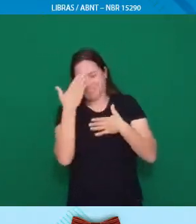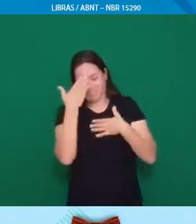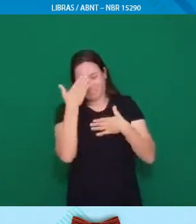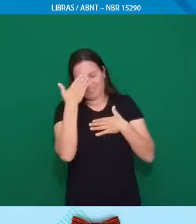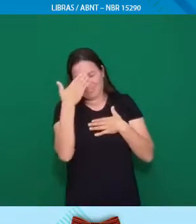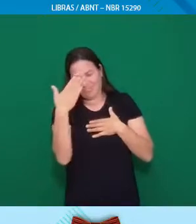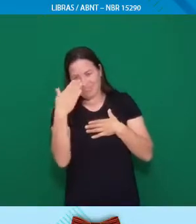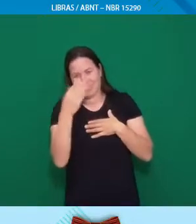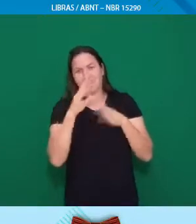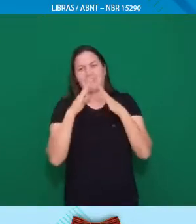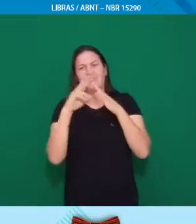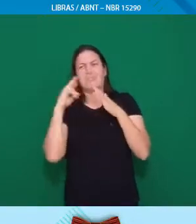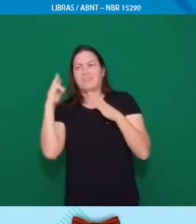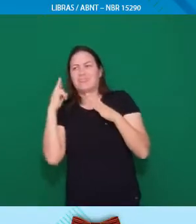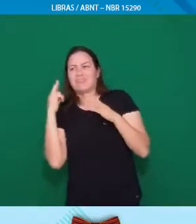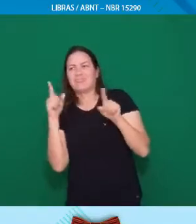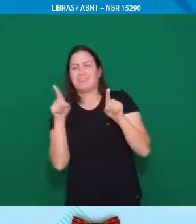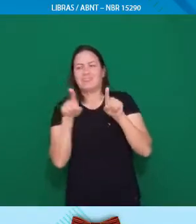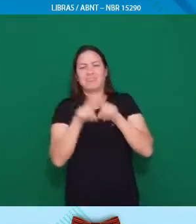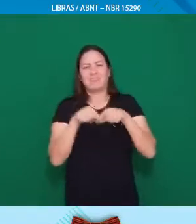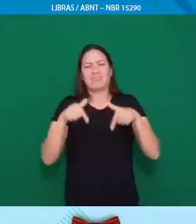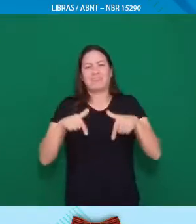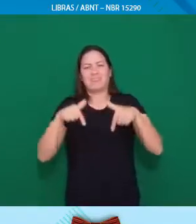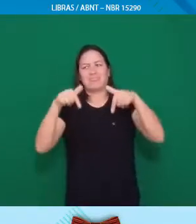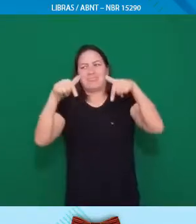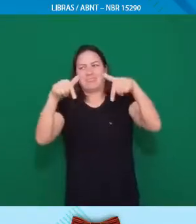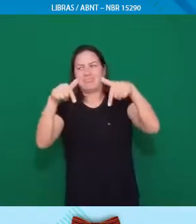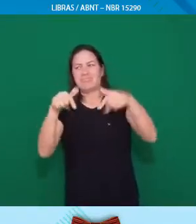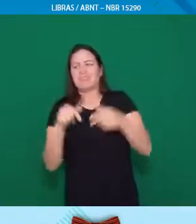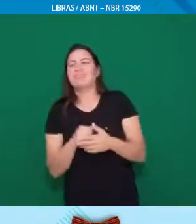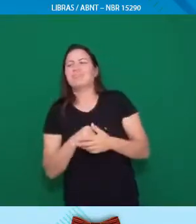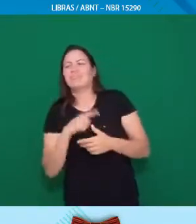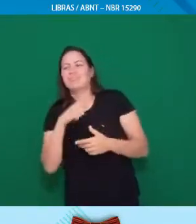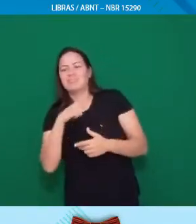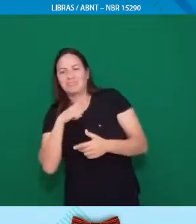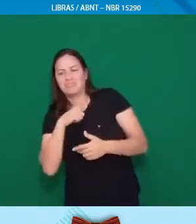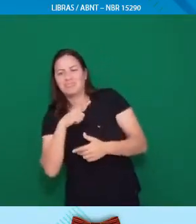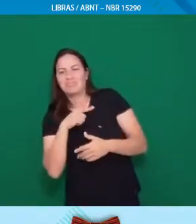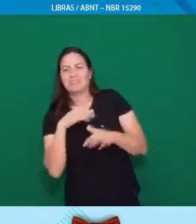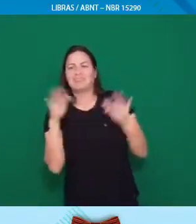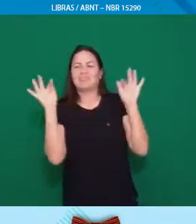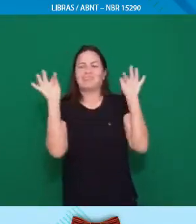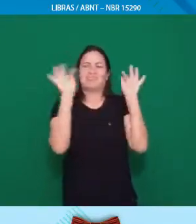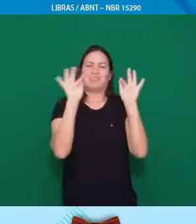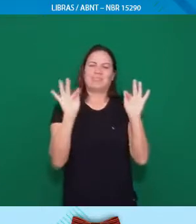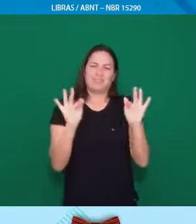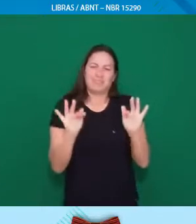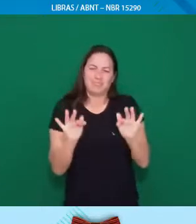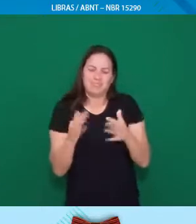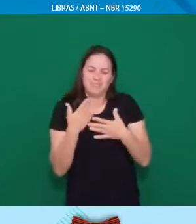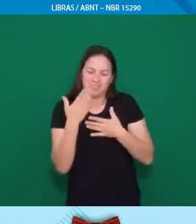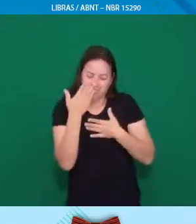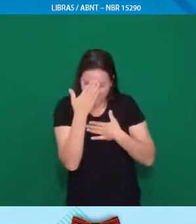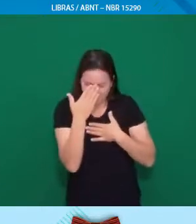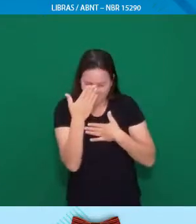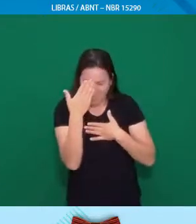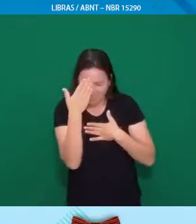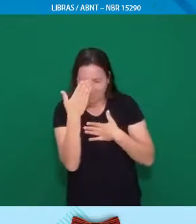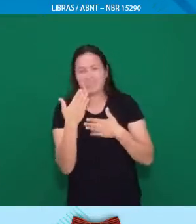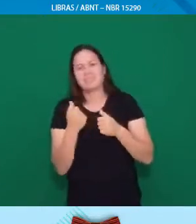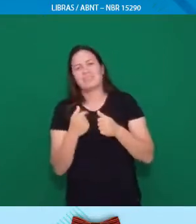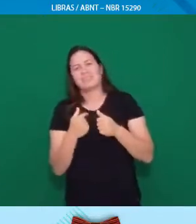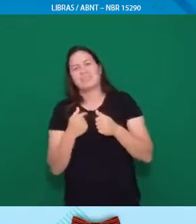agradecimentos a cama do vereador pela homenagem quer dizer que realmente Ficamos muito agradecido